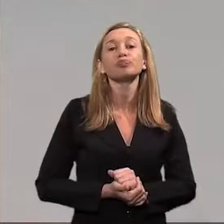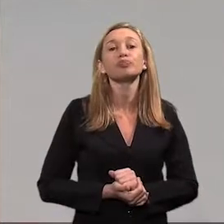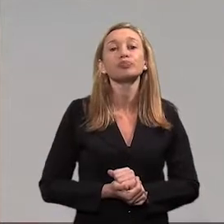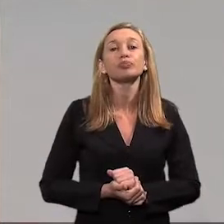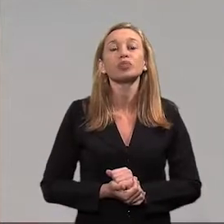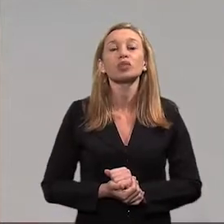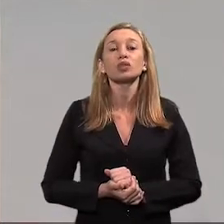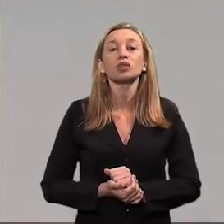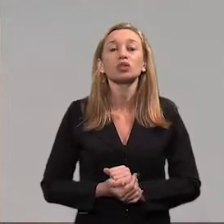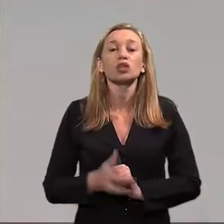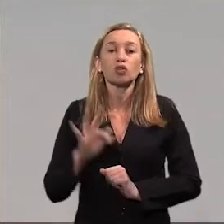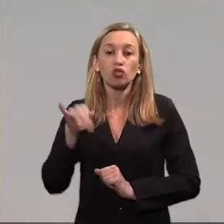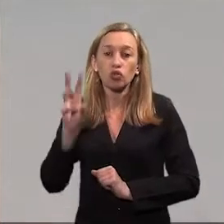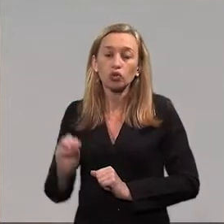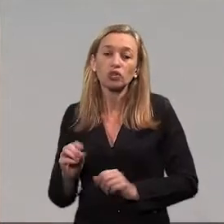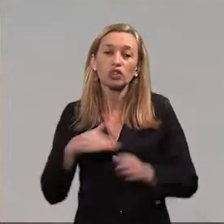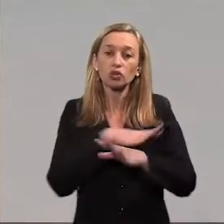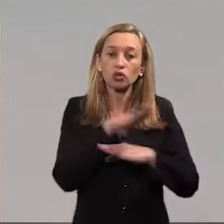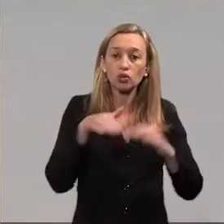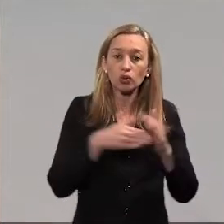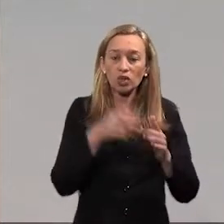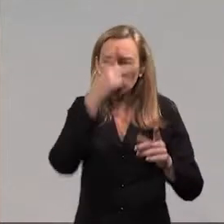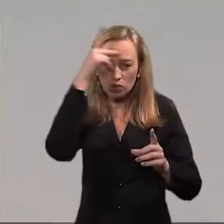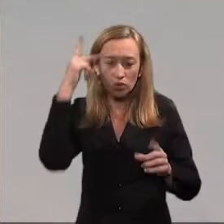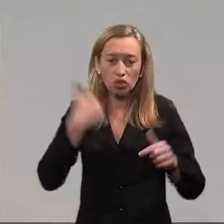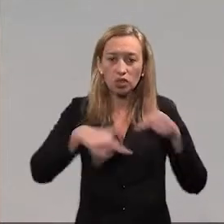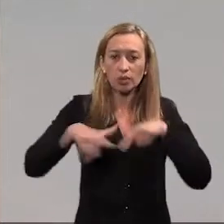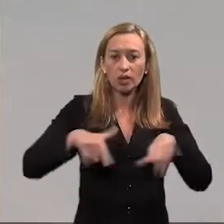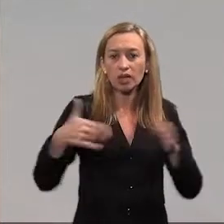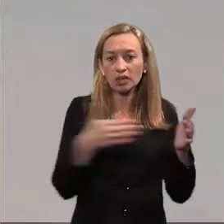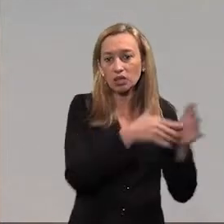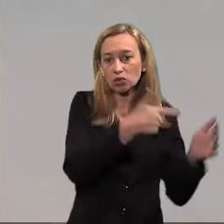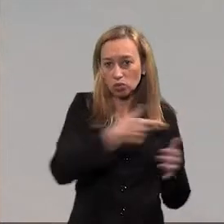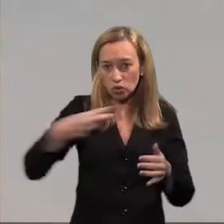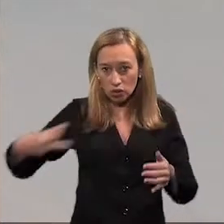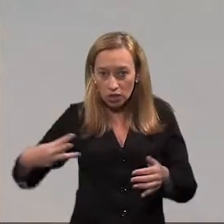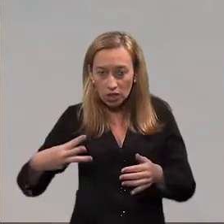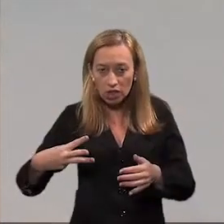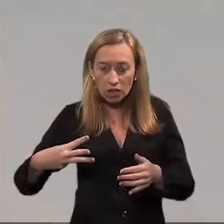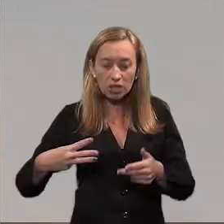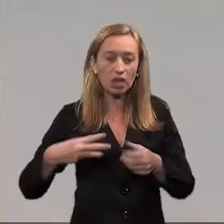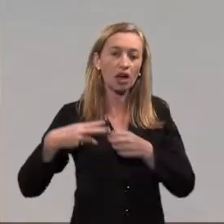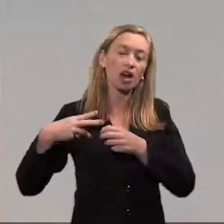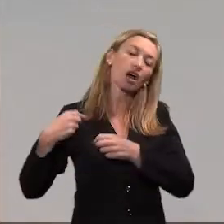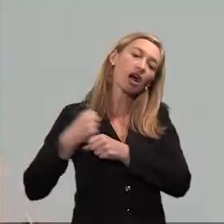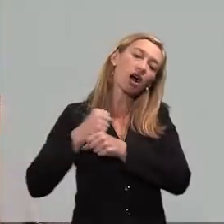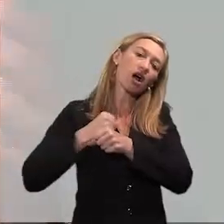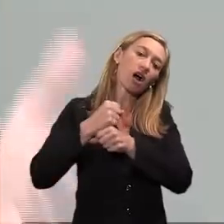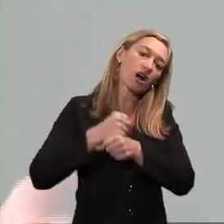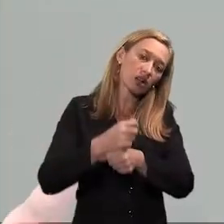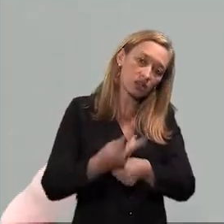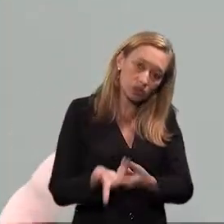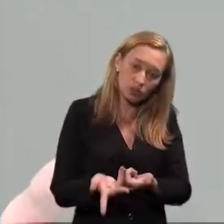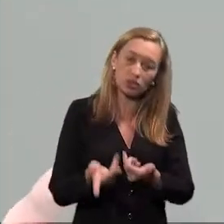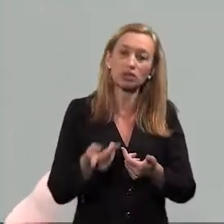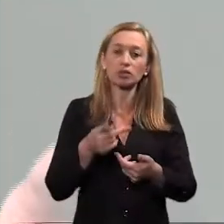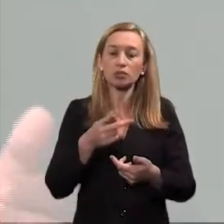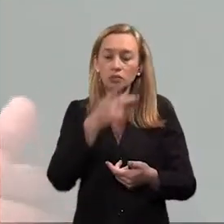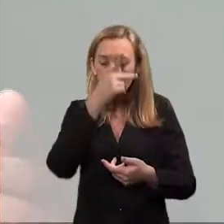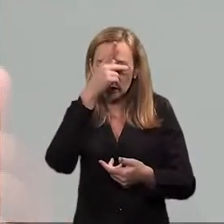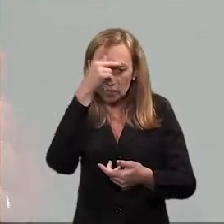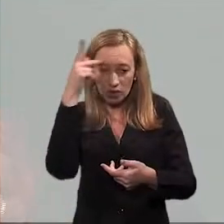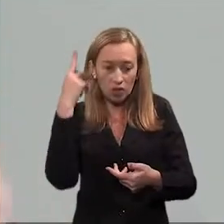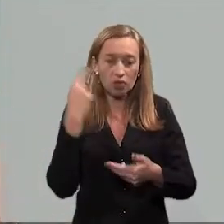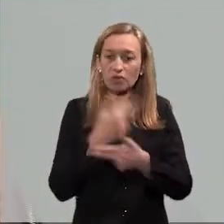O fundo financeiro, que é esse fundo onde estão todos os servidores que ingressaram até 2013, que é um fundo enorme, tem centenas de milhares de trabalhadores